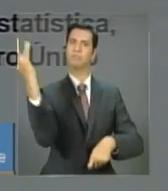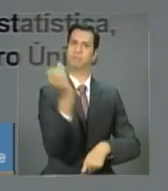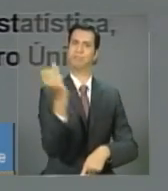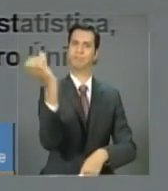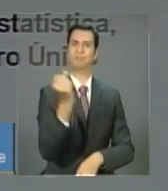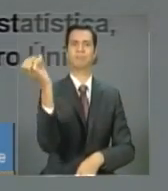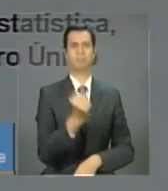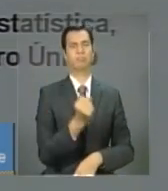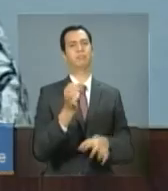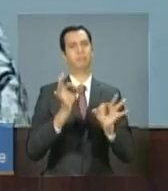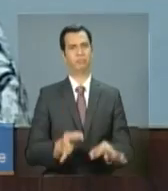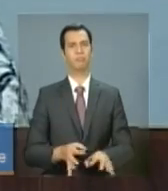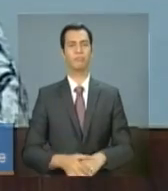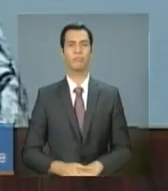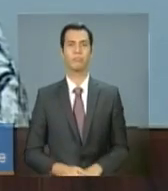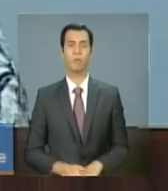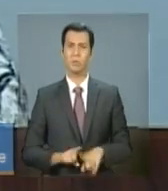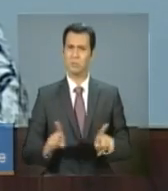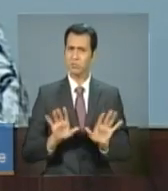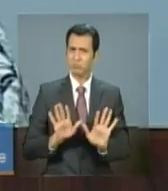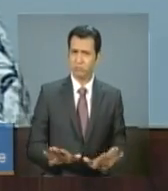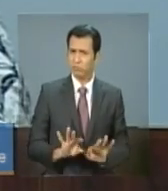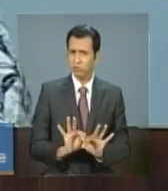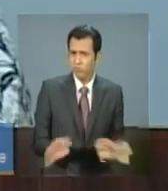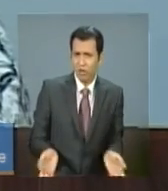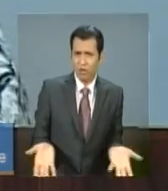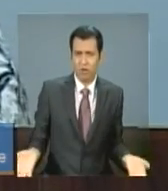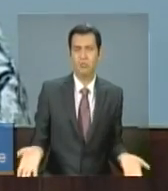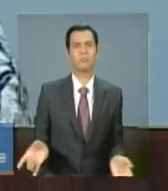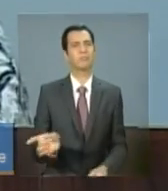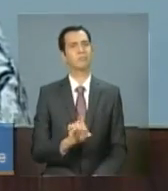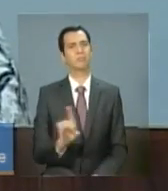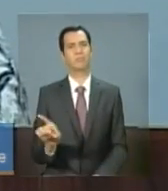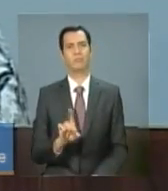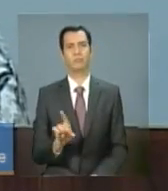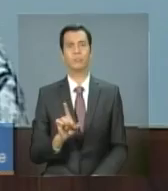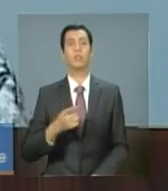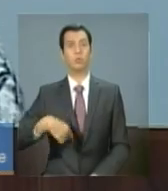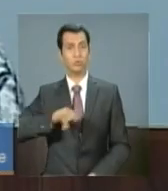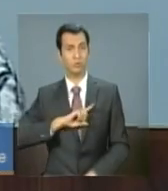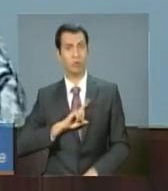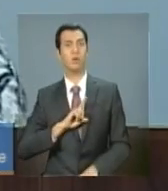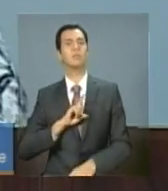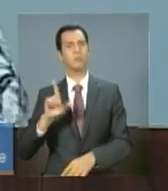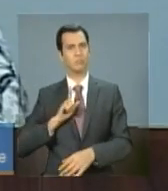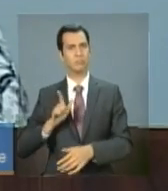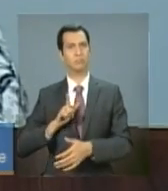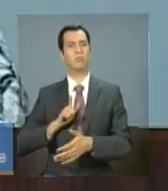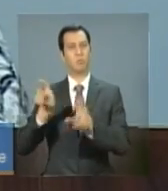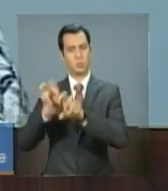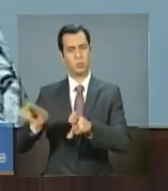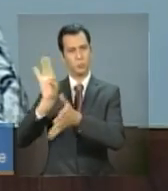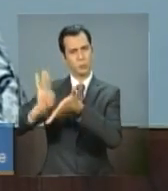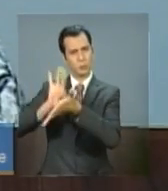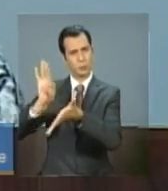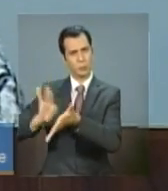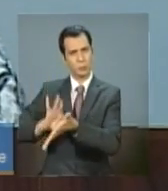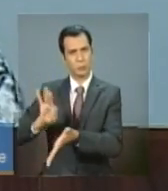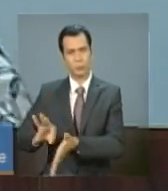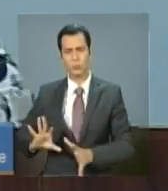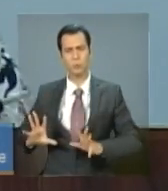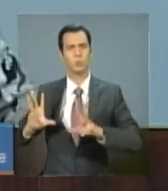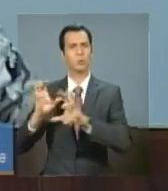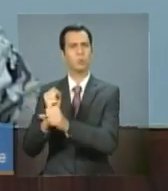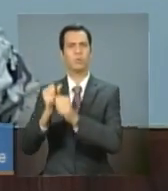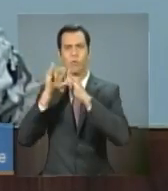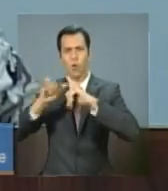de transferência de renda. Mas não só isso. É através do Cadastro Único que nós vamos garantir que essas famílias tenham acesso ao conjunto